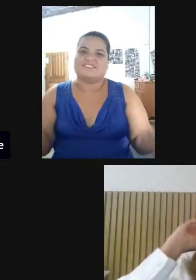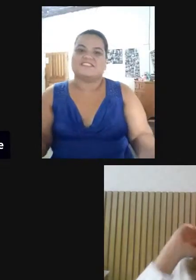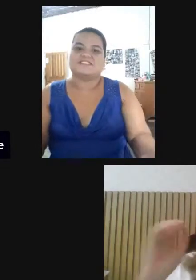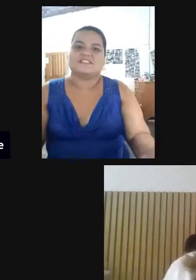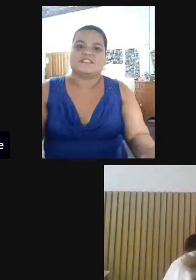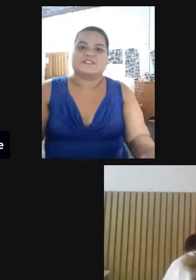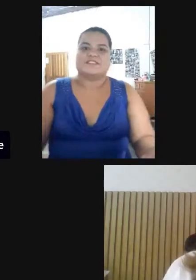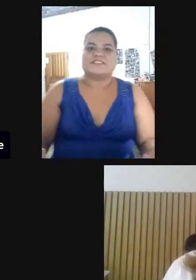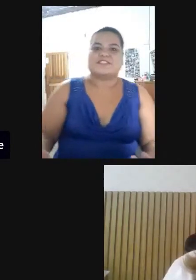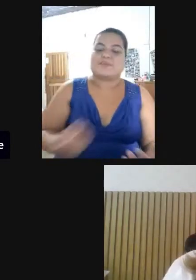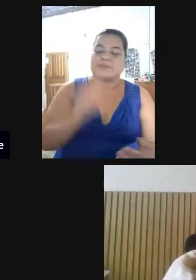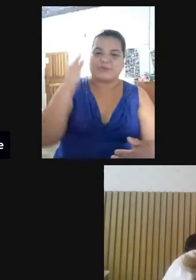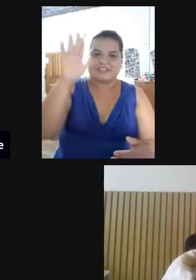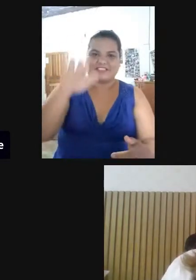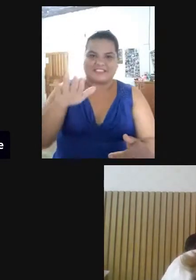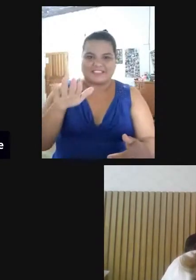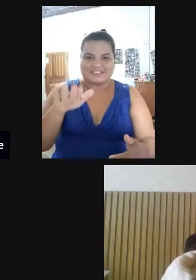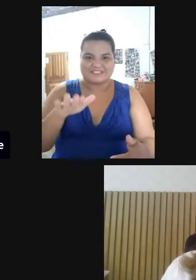Boa tarde.